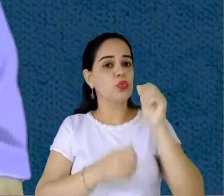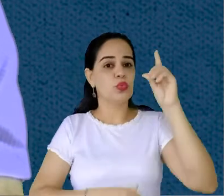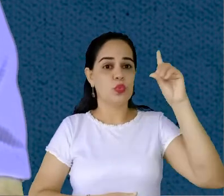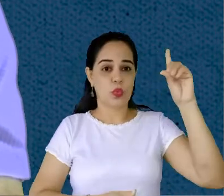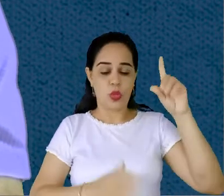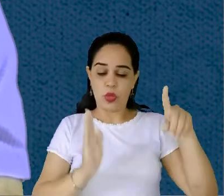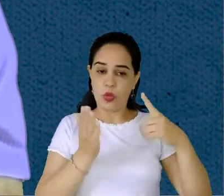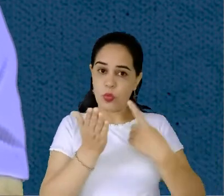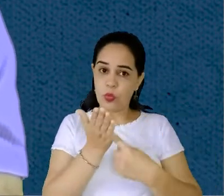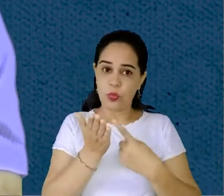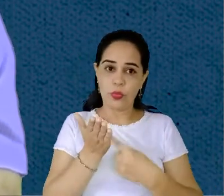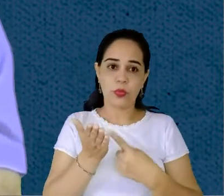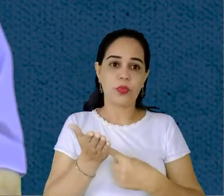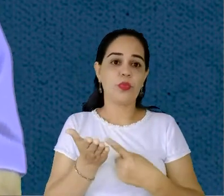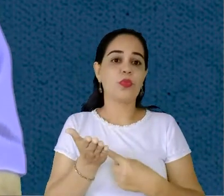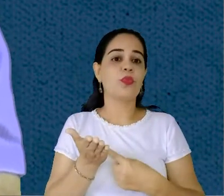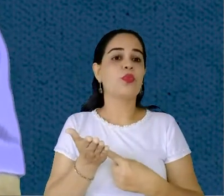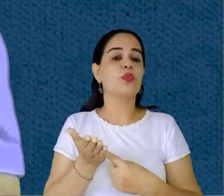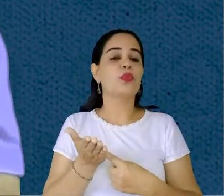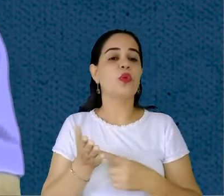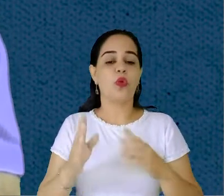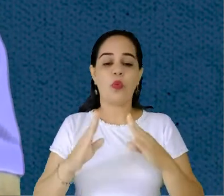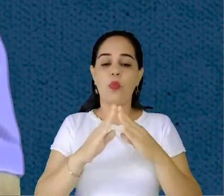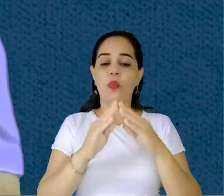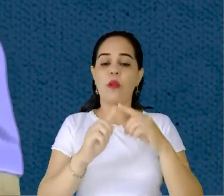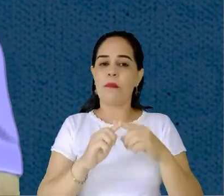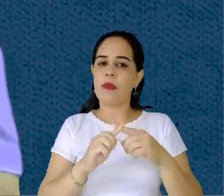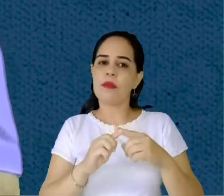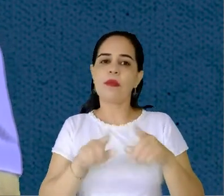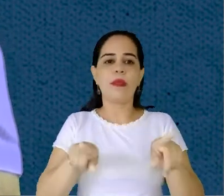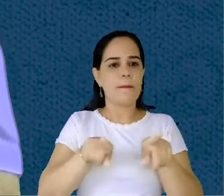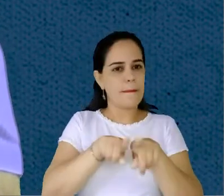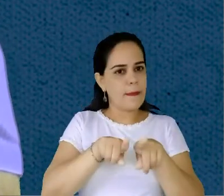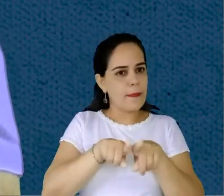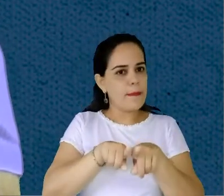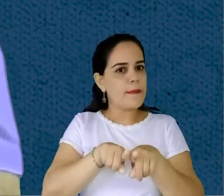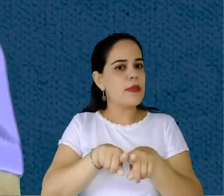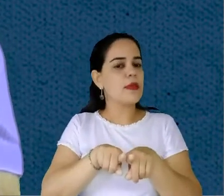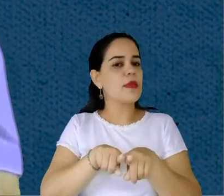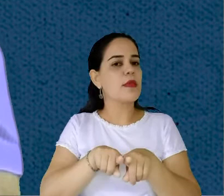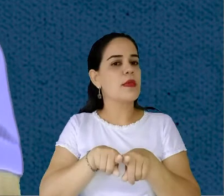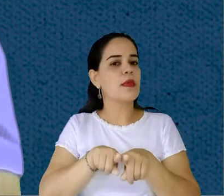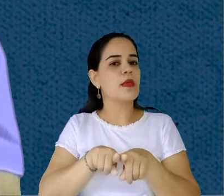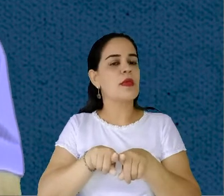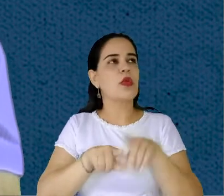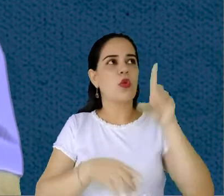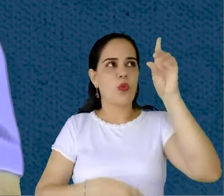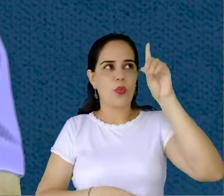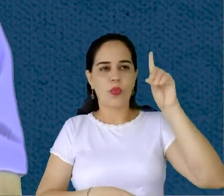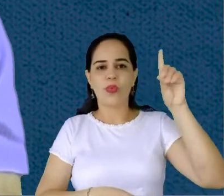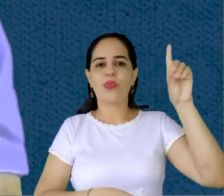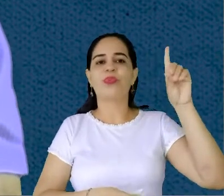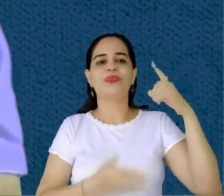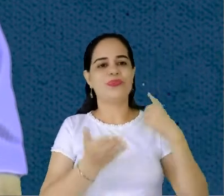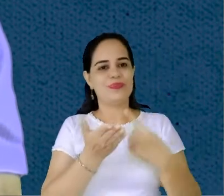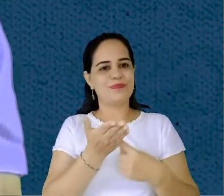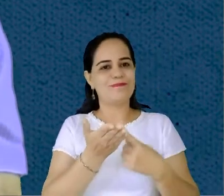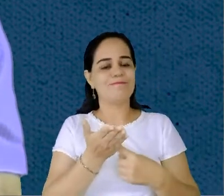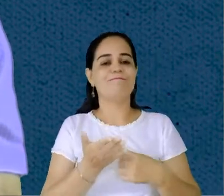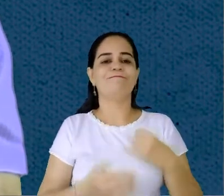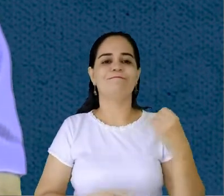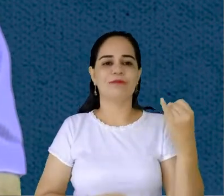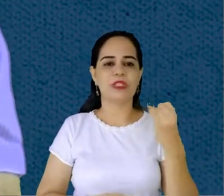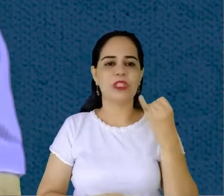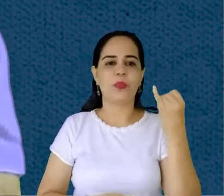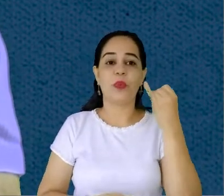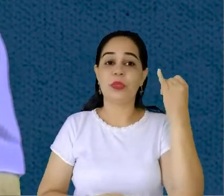casamento diante de Deus seja um compromisso, não só na igreja ou com a igreja, mas seja um compromisso com o